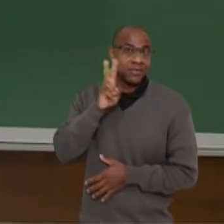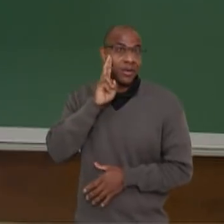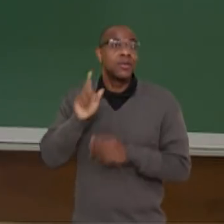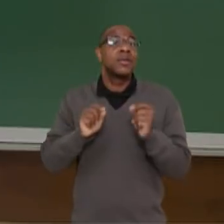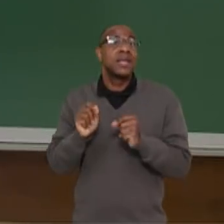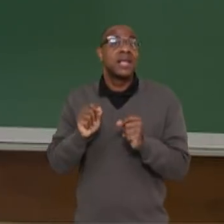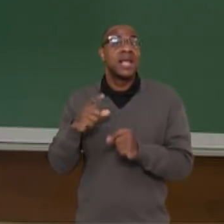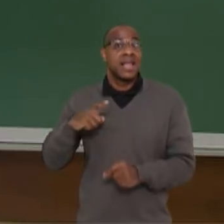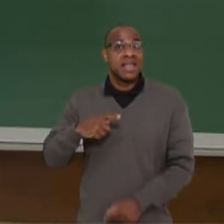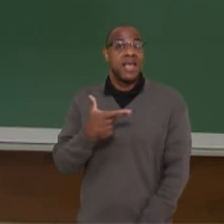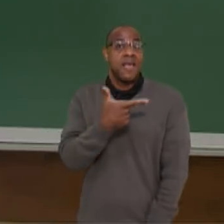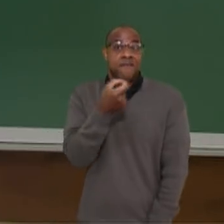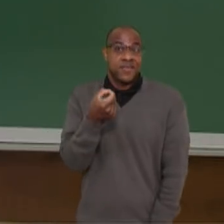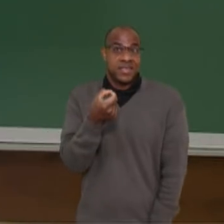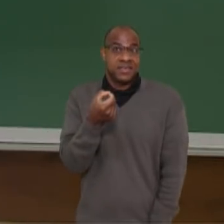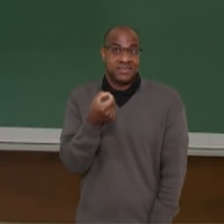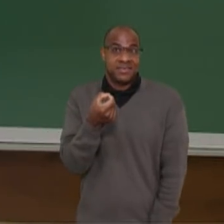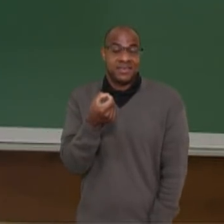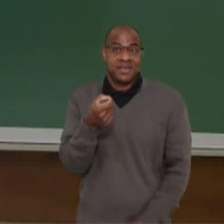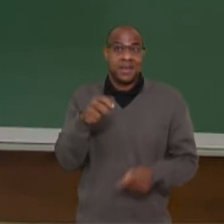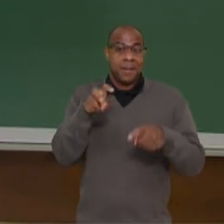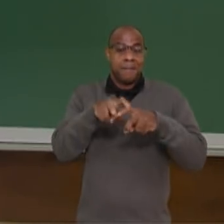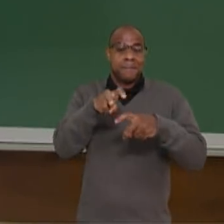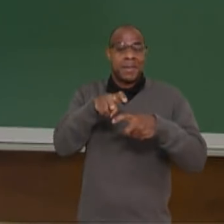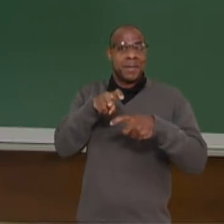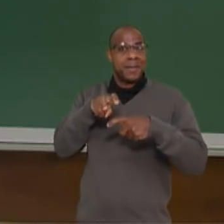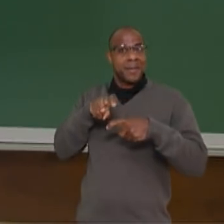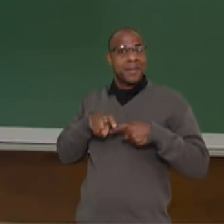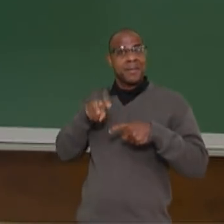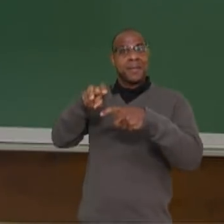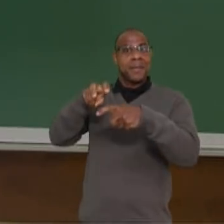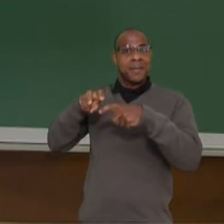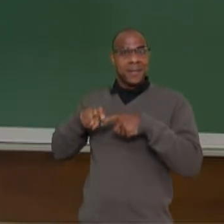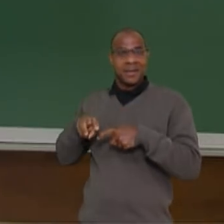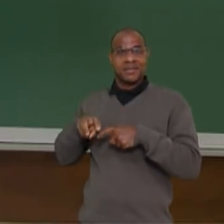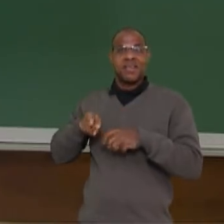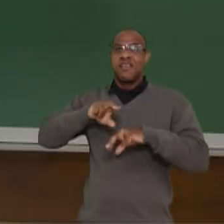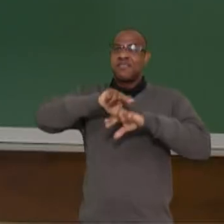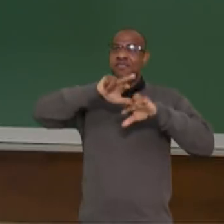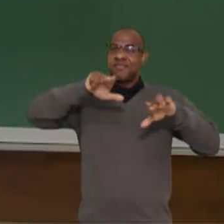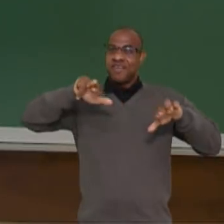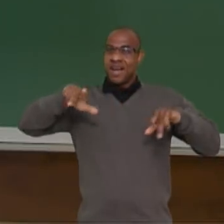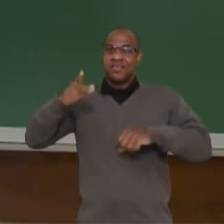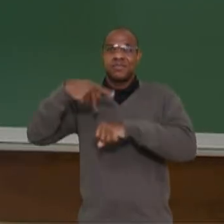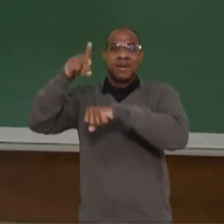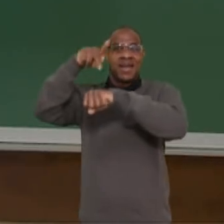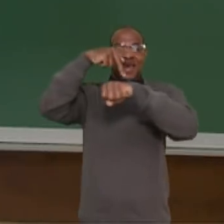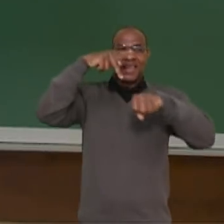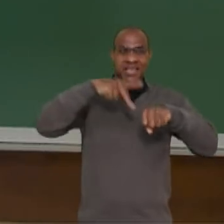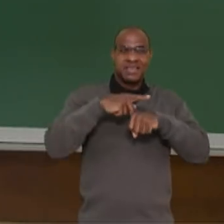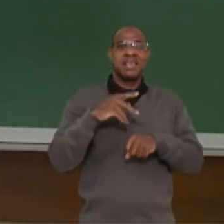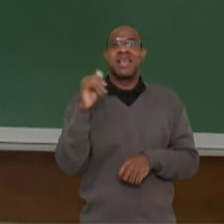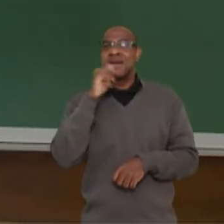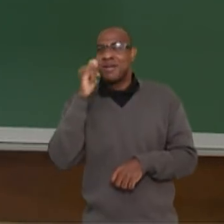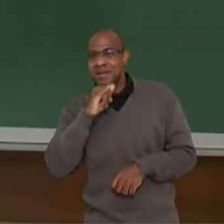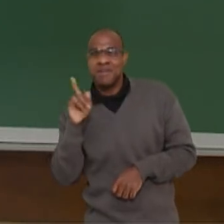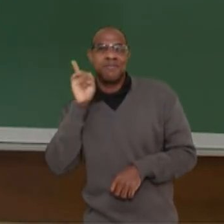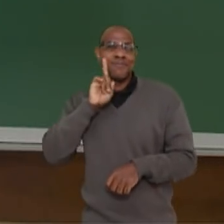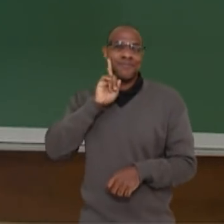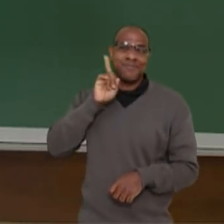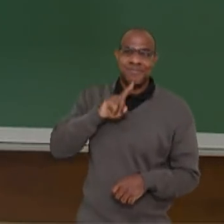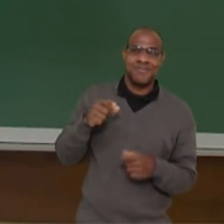20 passageiros, são 20 poltronas ocupadas por passageiros de várias nacionalidades. Tem brasileiro, tem italiano, tem